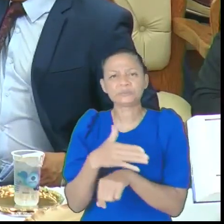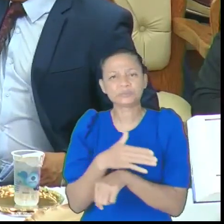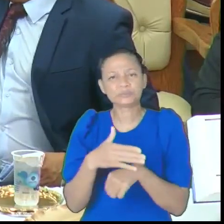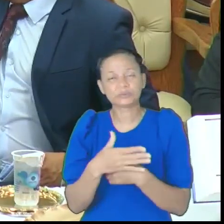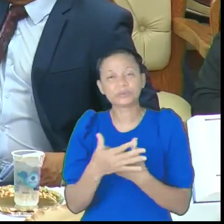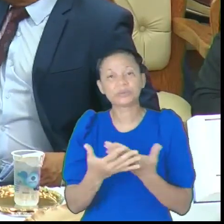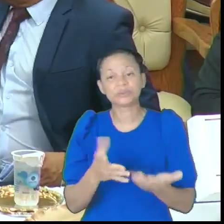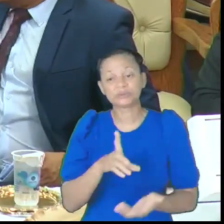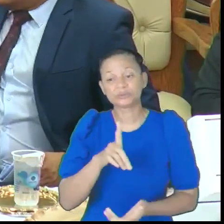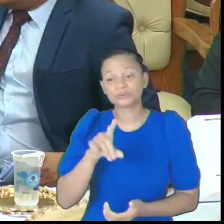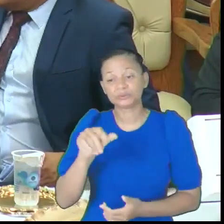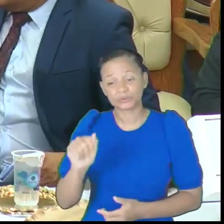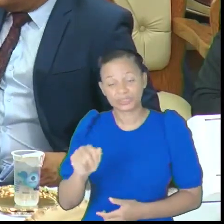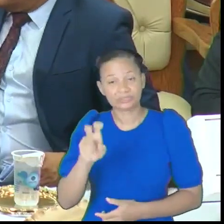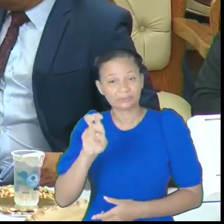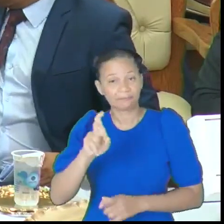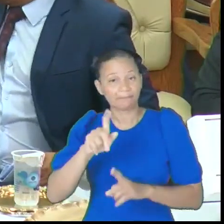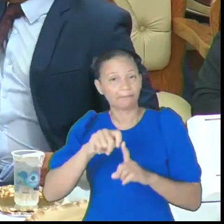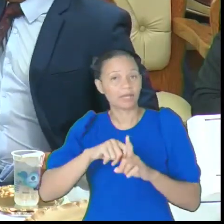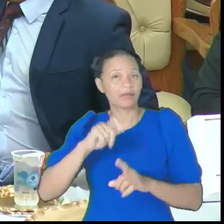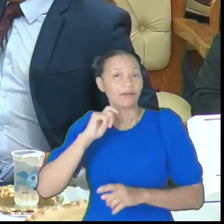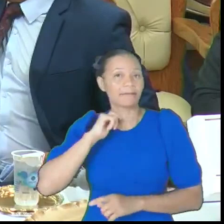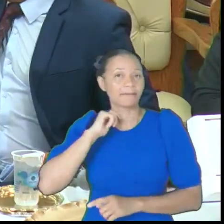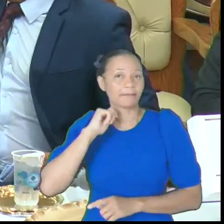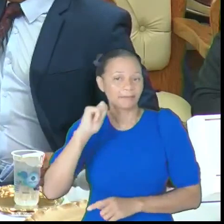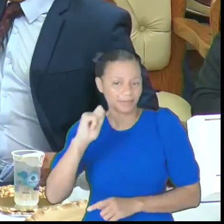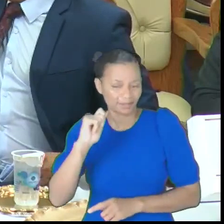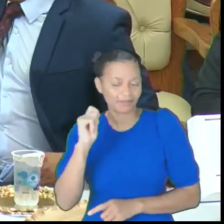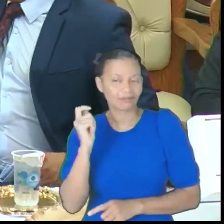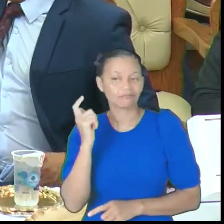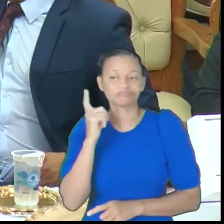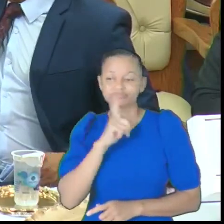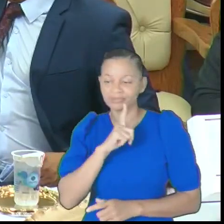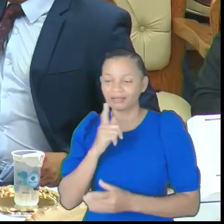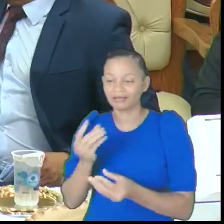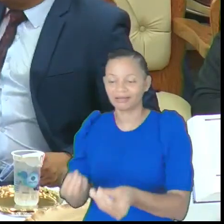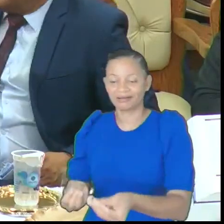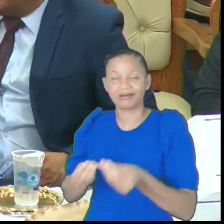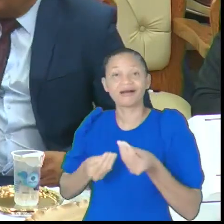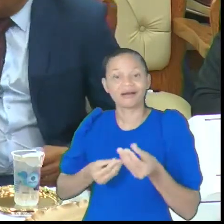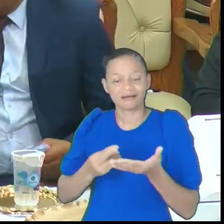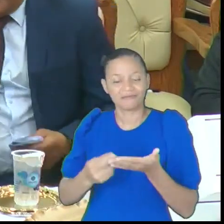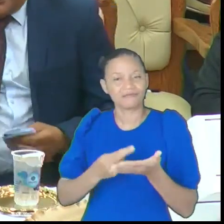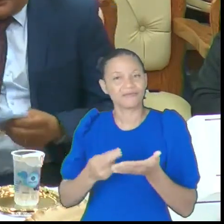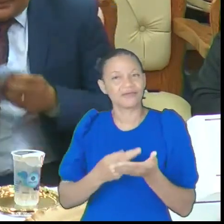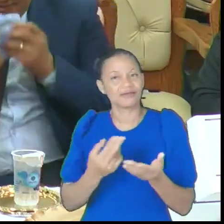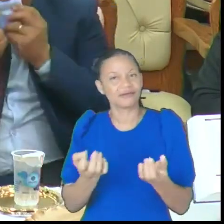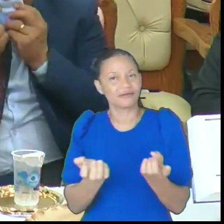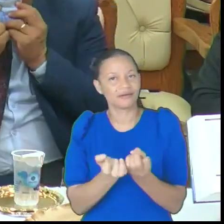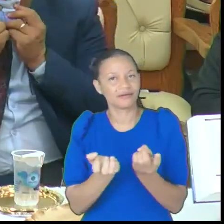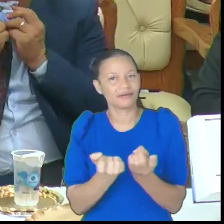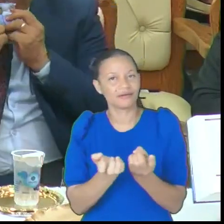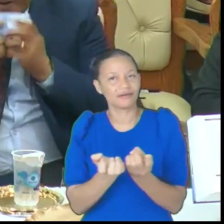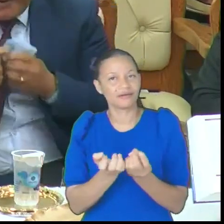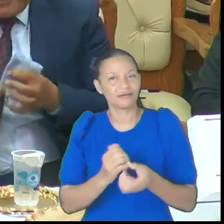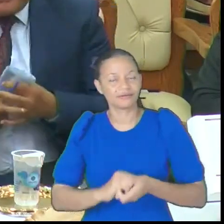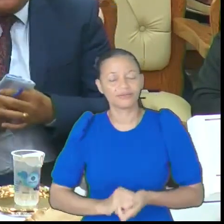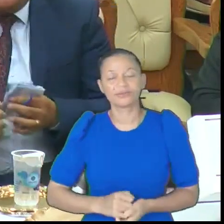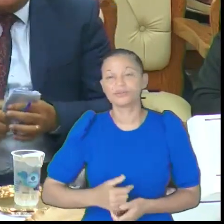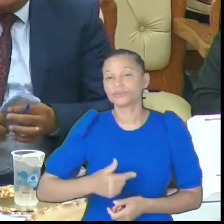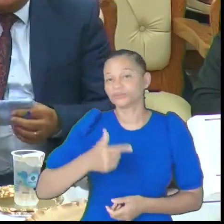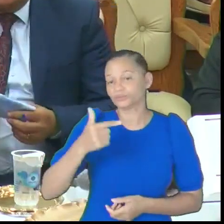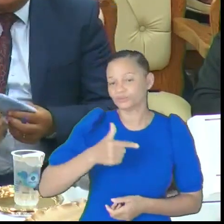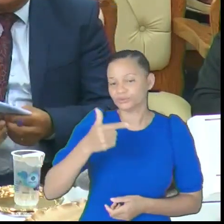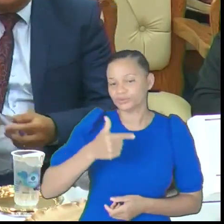No dia 5 de abril, nós recebemos a revista da Escola Bíblica Dominical, do segundo